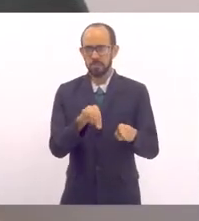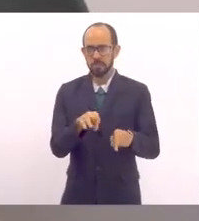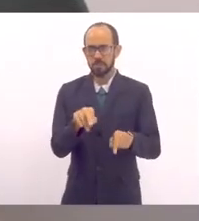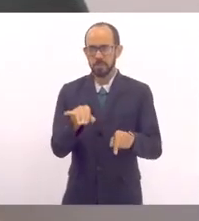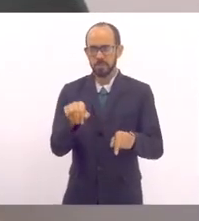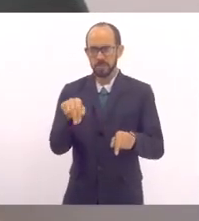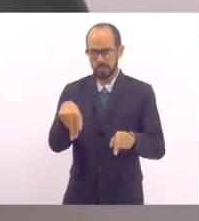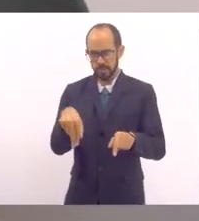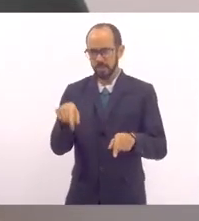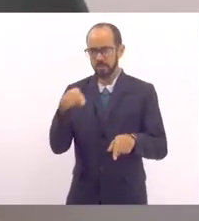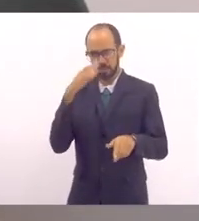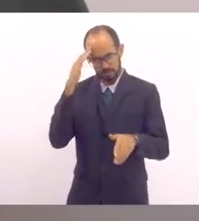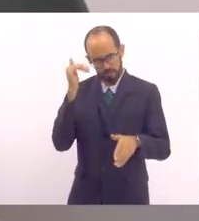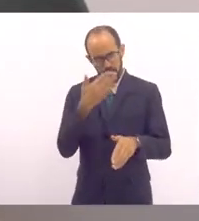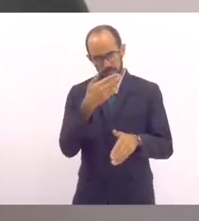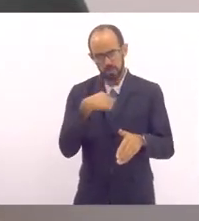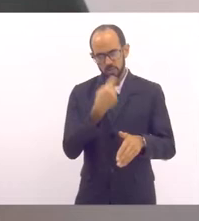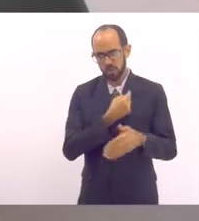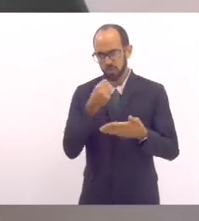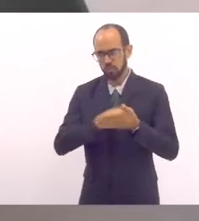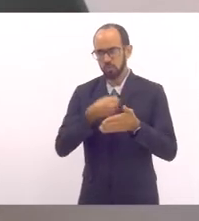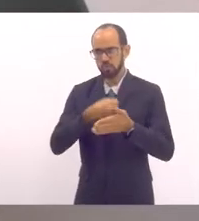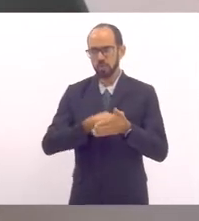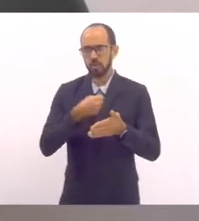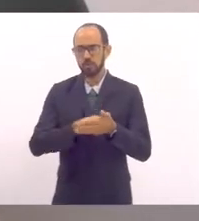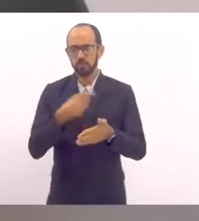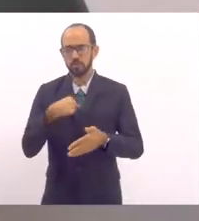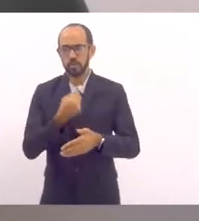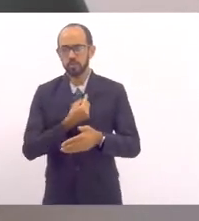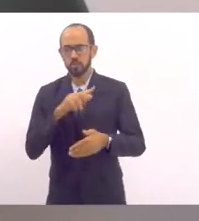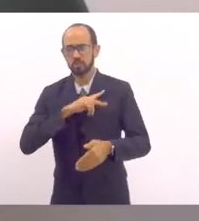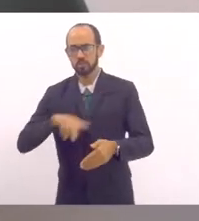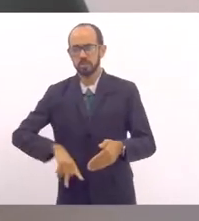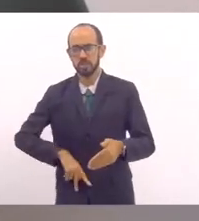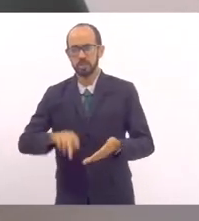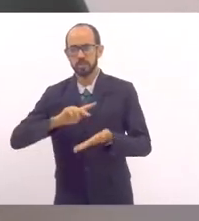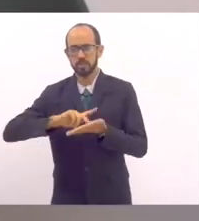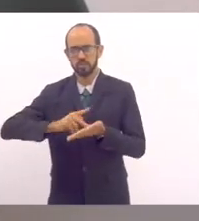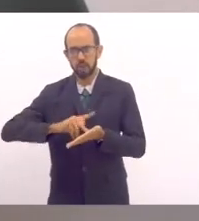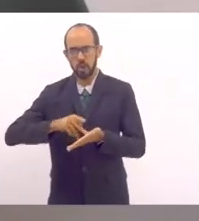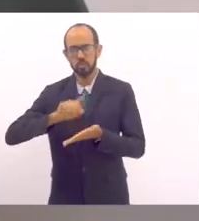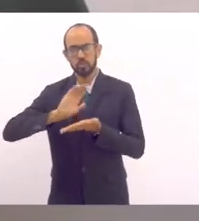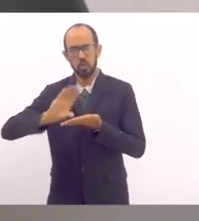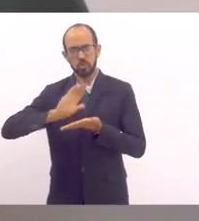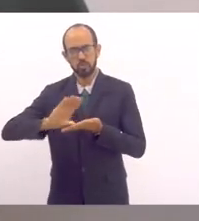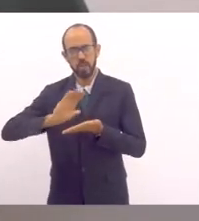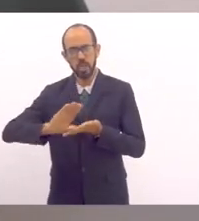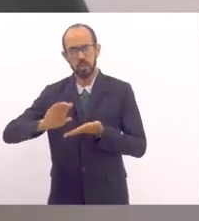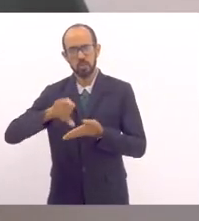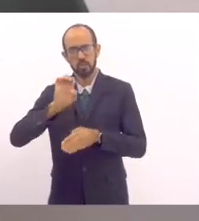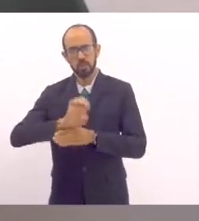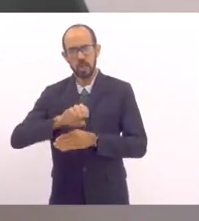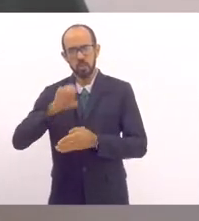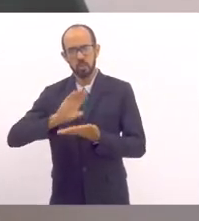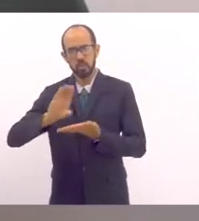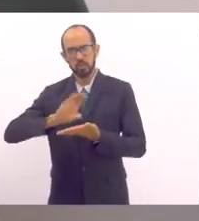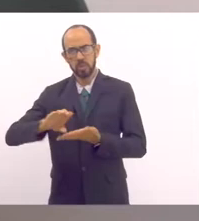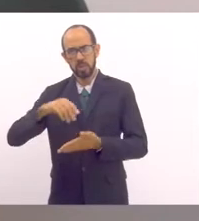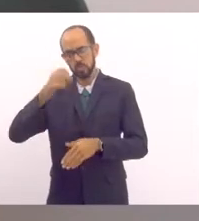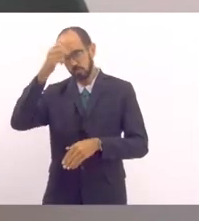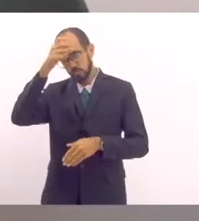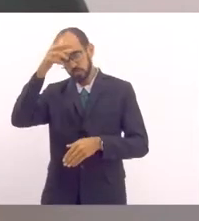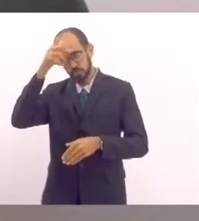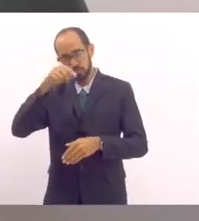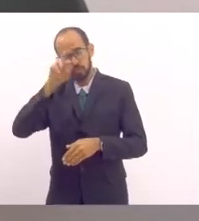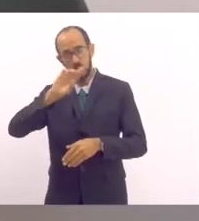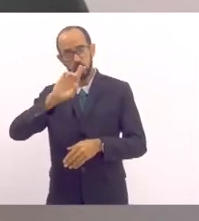todos nós, somos presidente de convênio, de sindicato, de conselho estadual, de conselho municipal. Isso tudo, gente, é gratuito. A